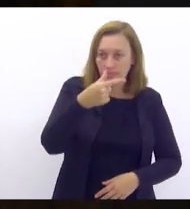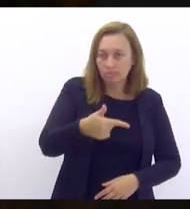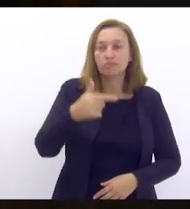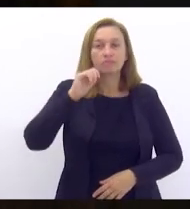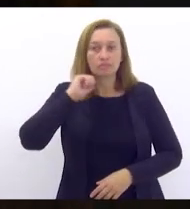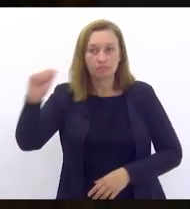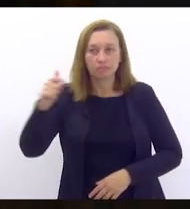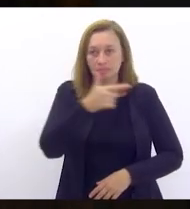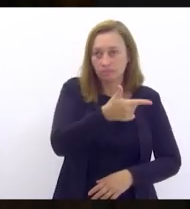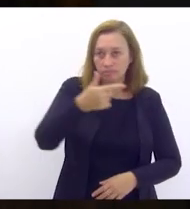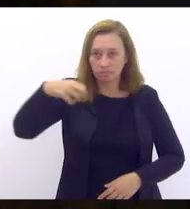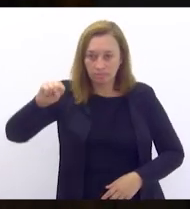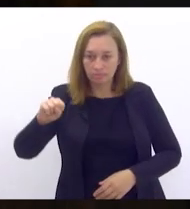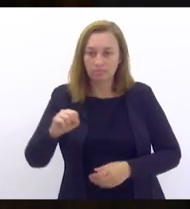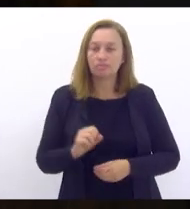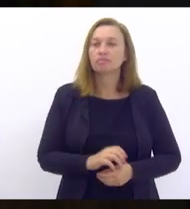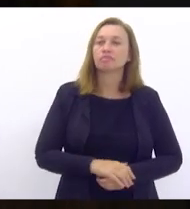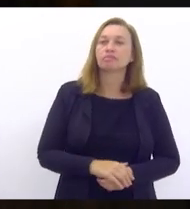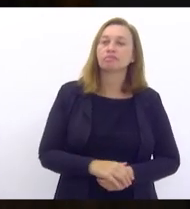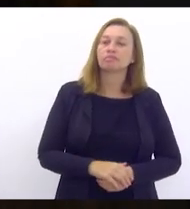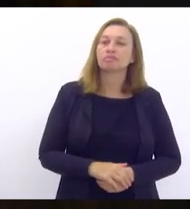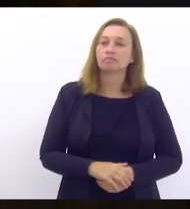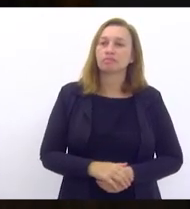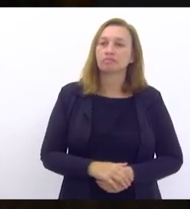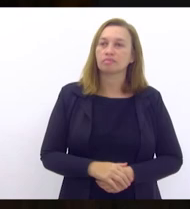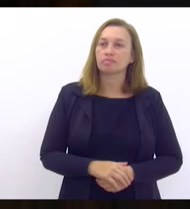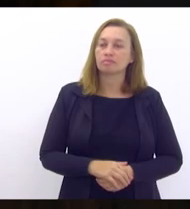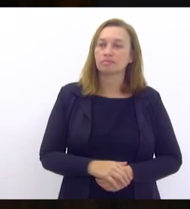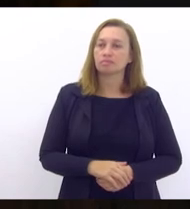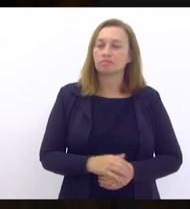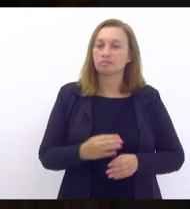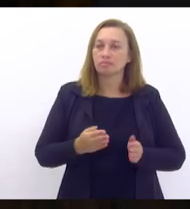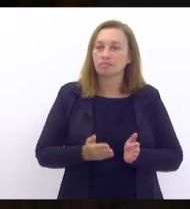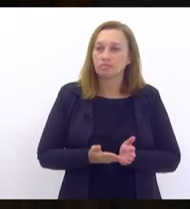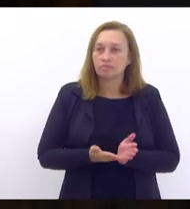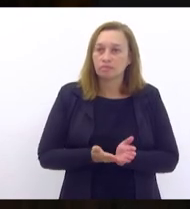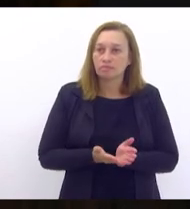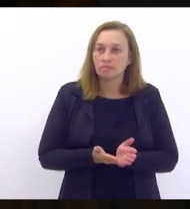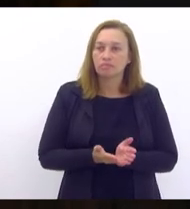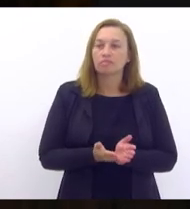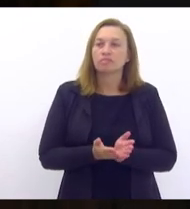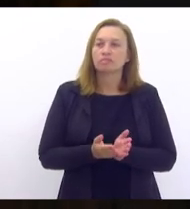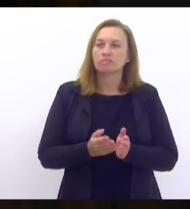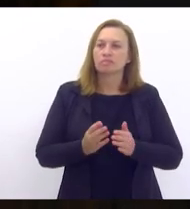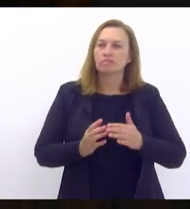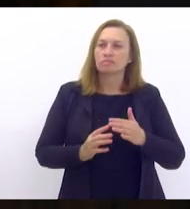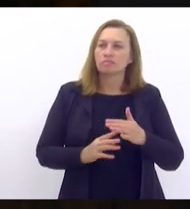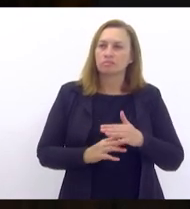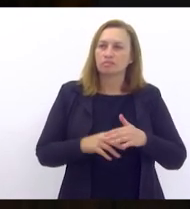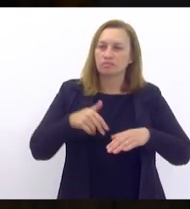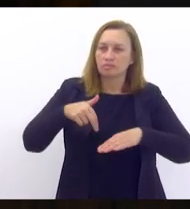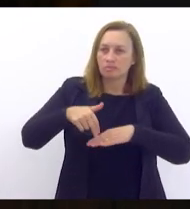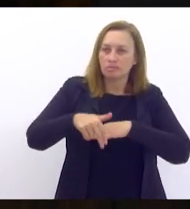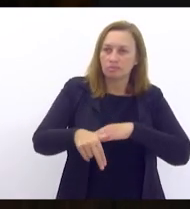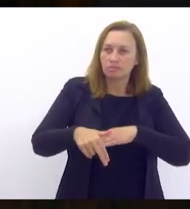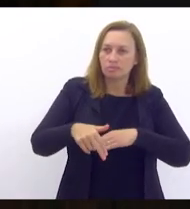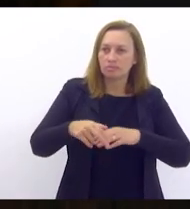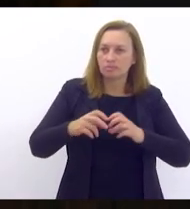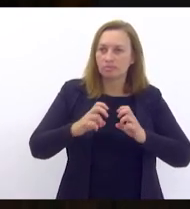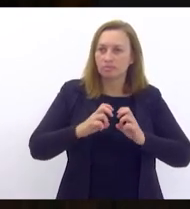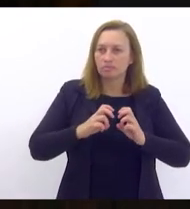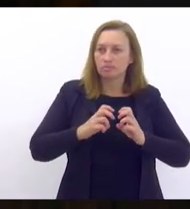2018, para dispor sobre o desembarque fora do ponto do transporte rodoviário coletivo intermunicipal